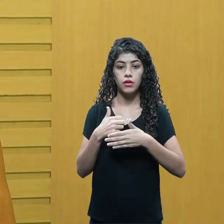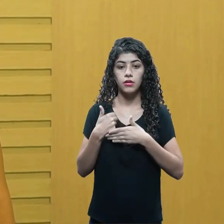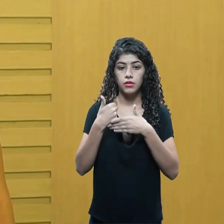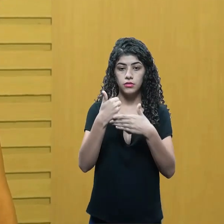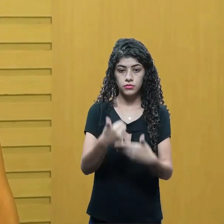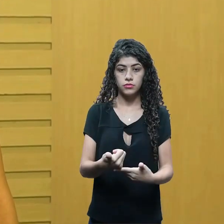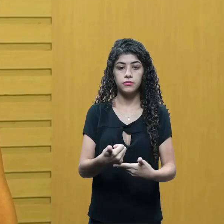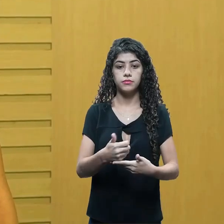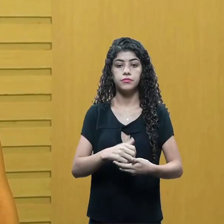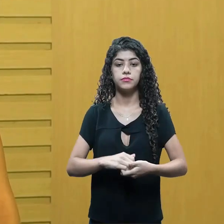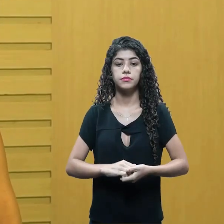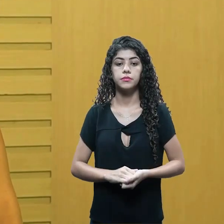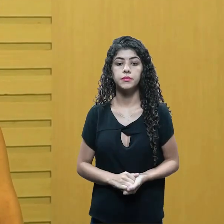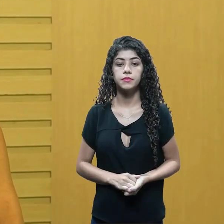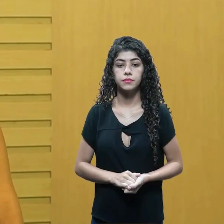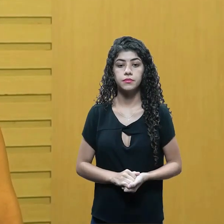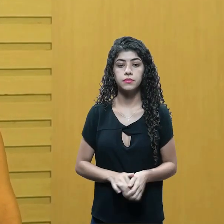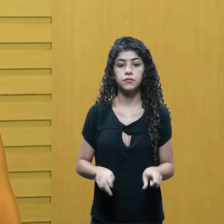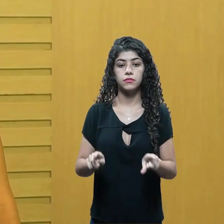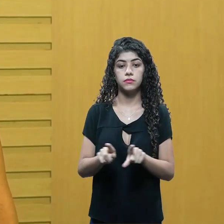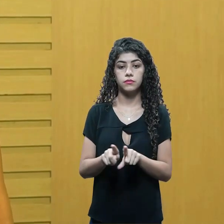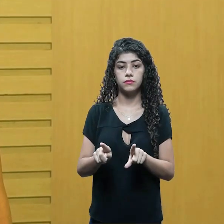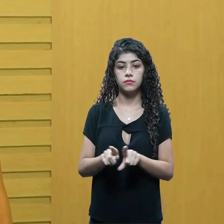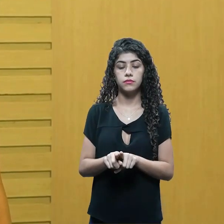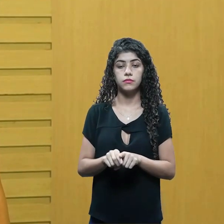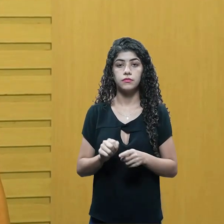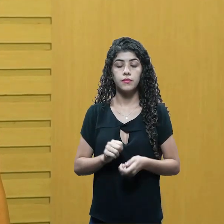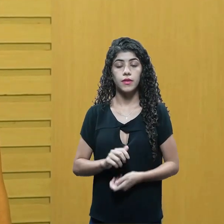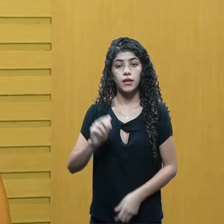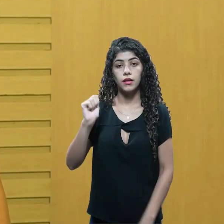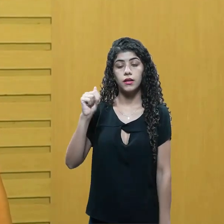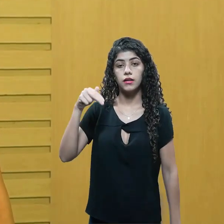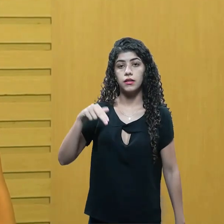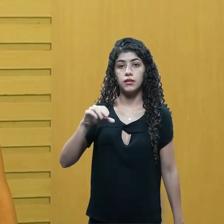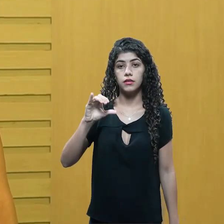audiovisuais apoiados pelo FSA e pela Ancine.